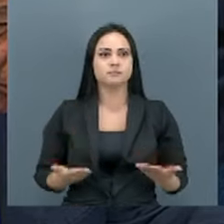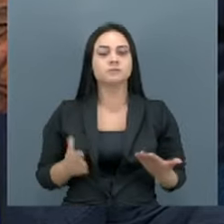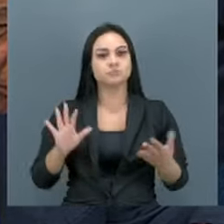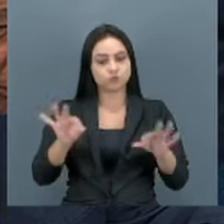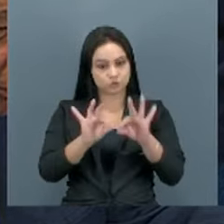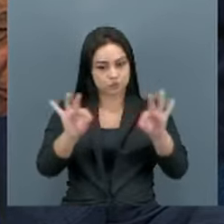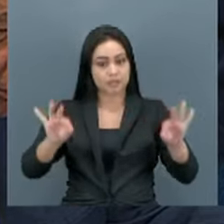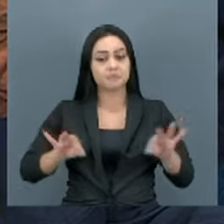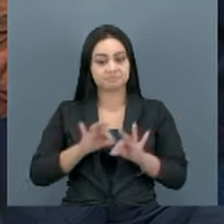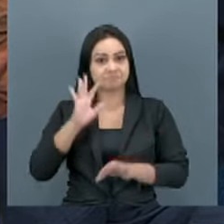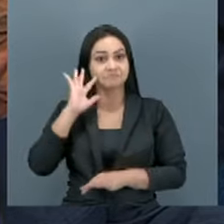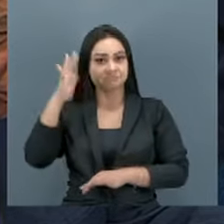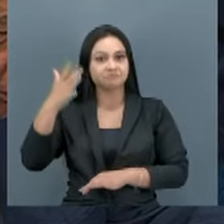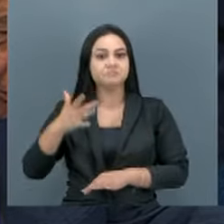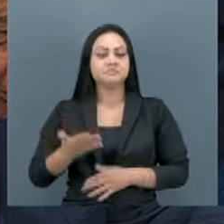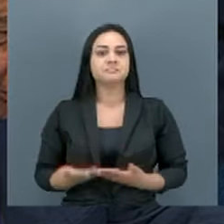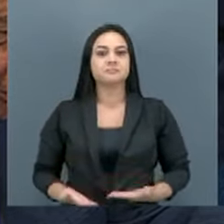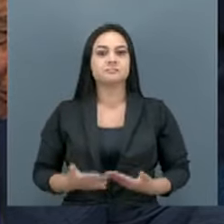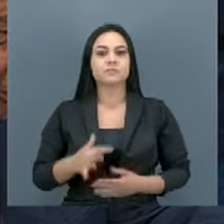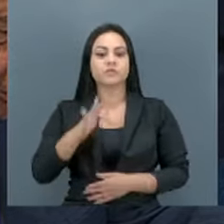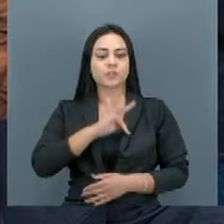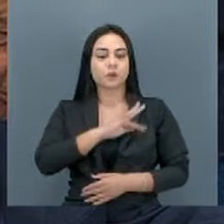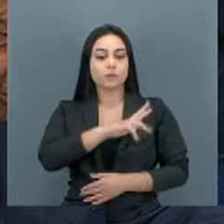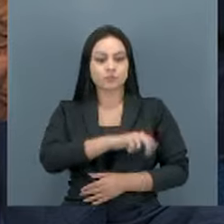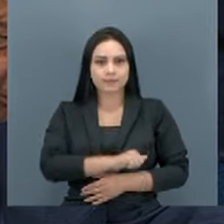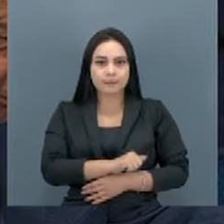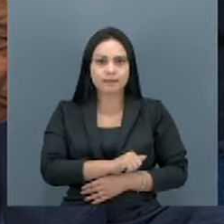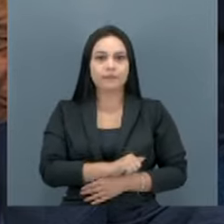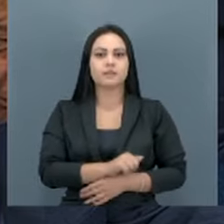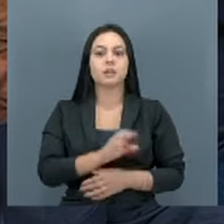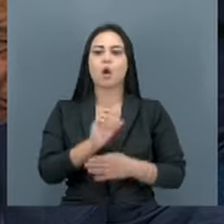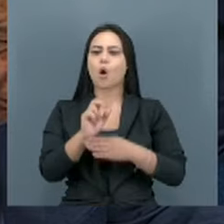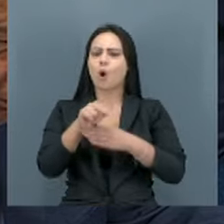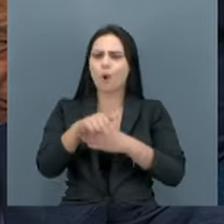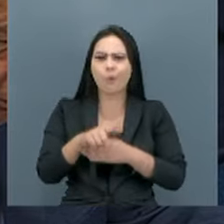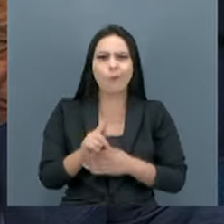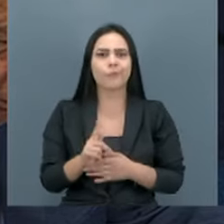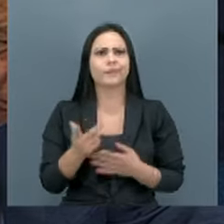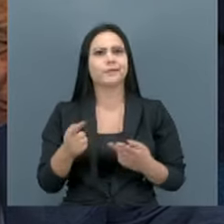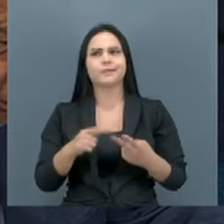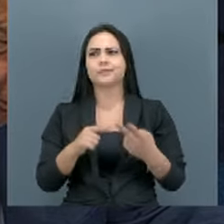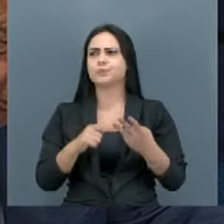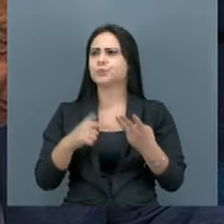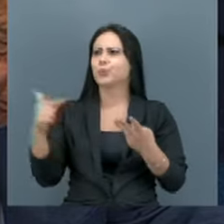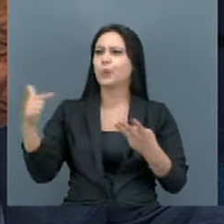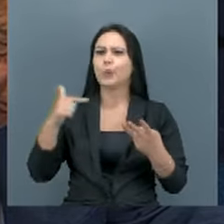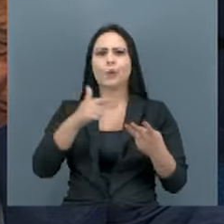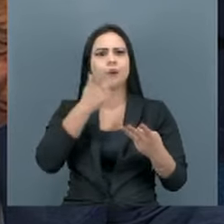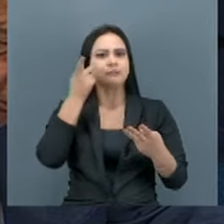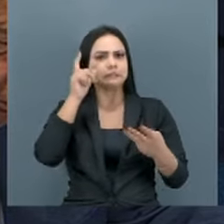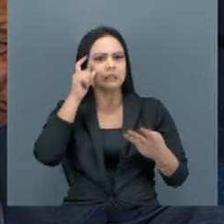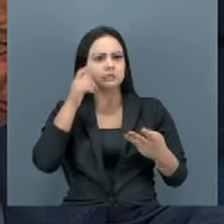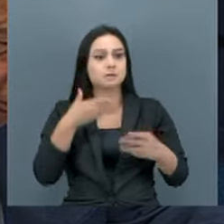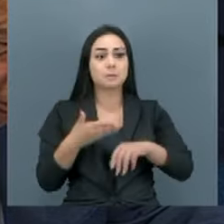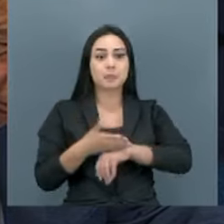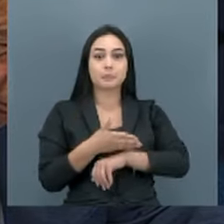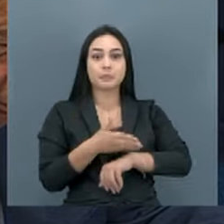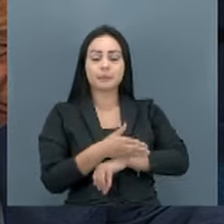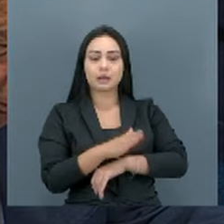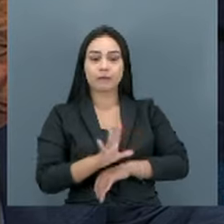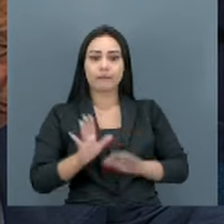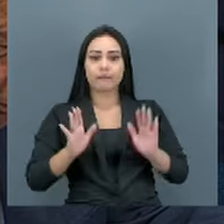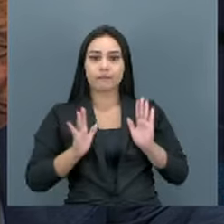demarcada, e a FUNAI e as ONGs e os interessados em ocupar parte da riqueza do